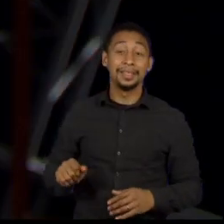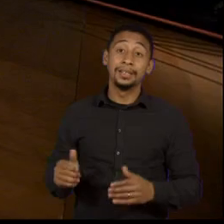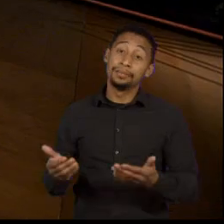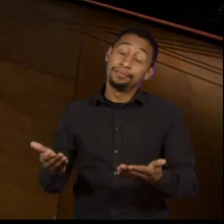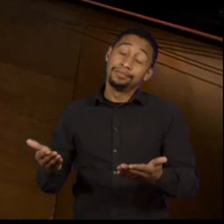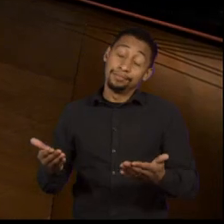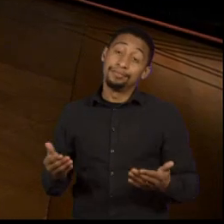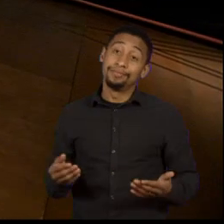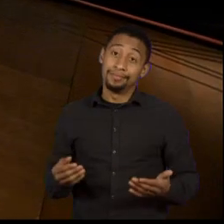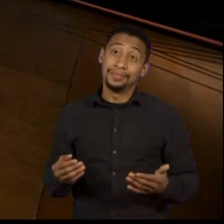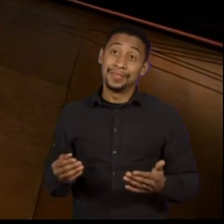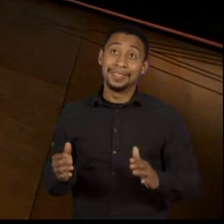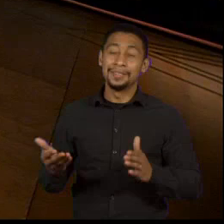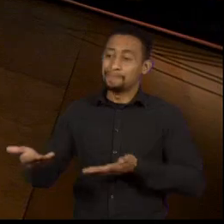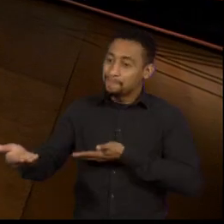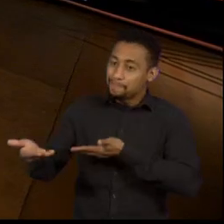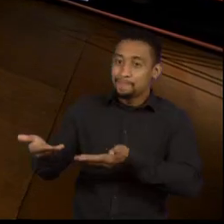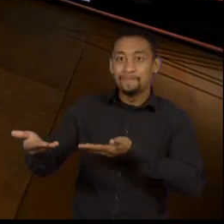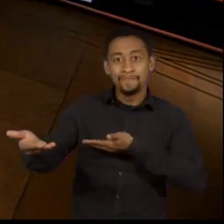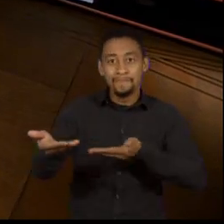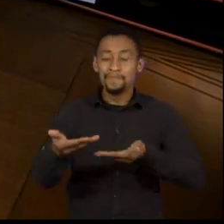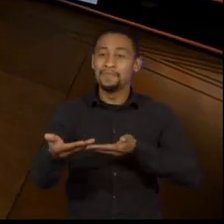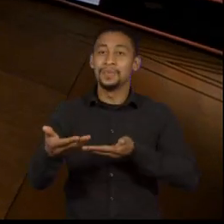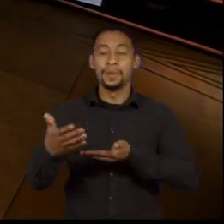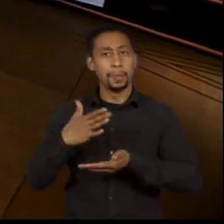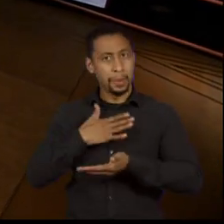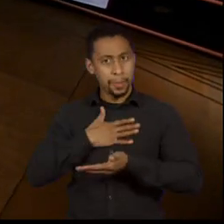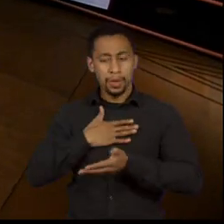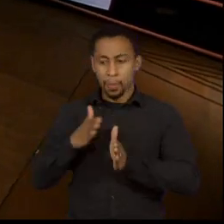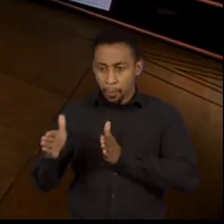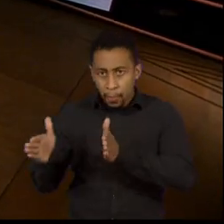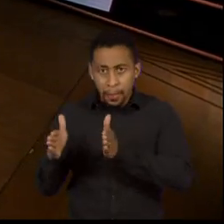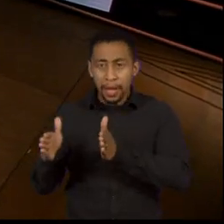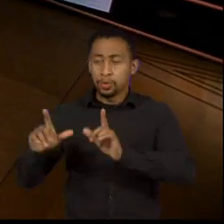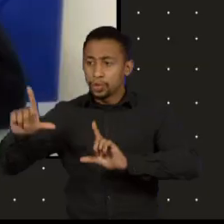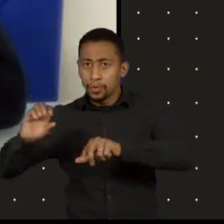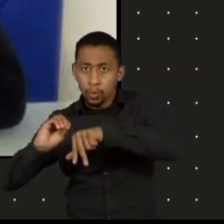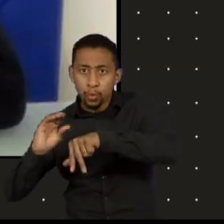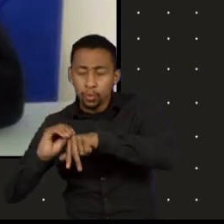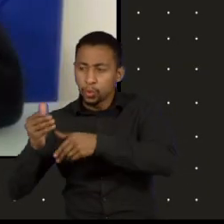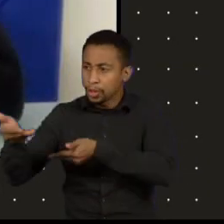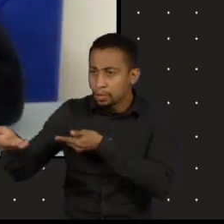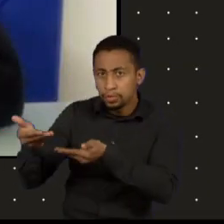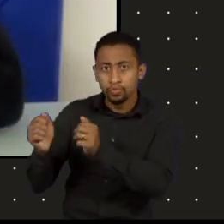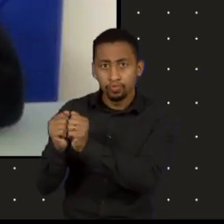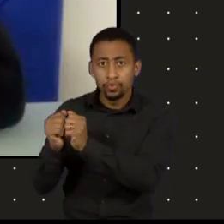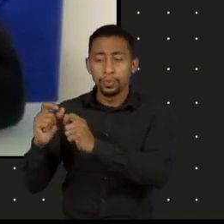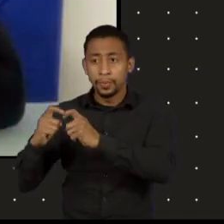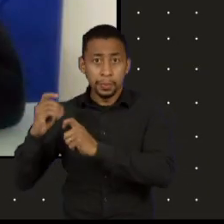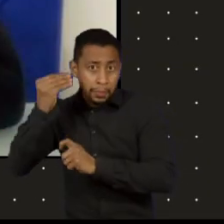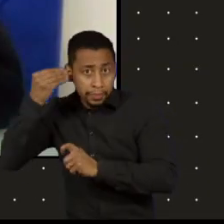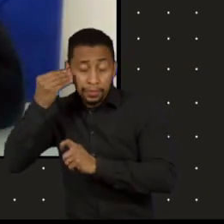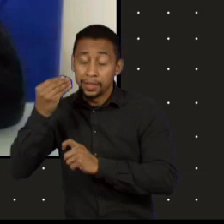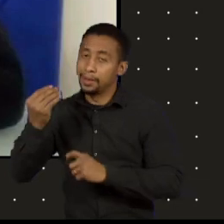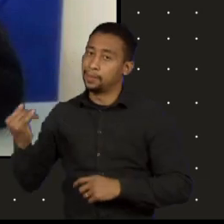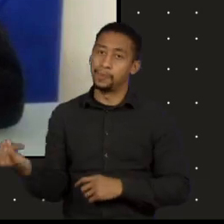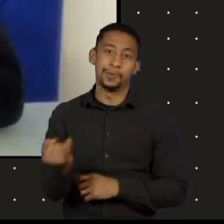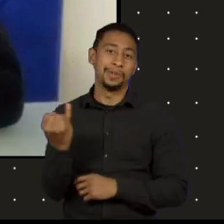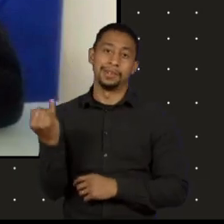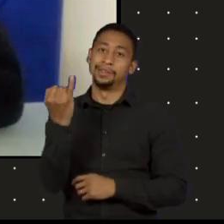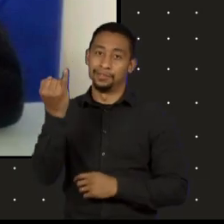acho que é um negócio que foi muito importante esse período aí, foi muito legal esse programa ter sido feito